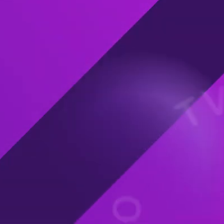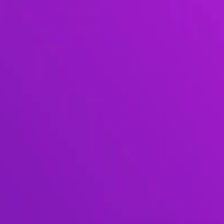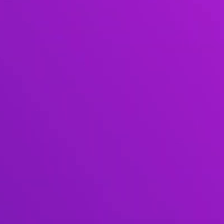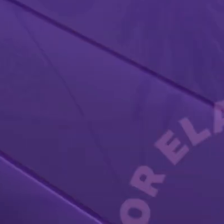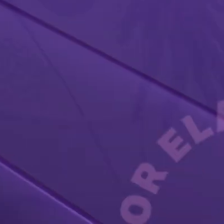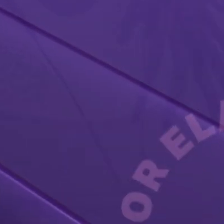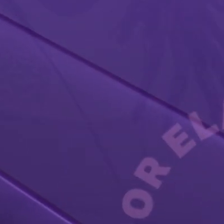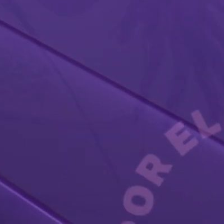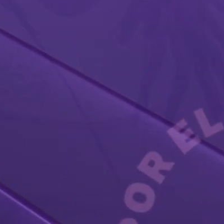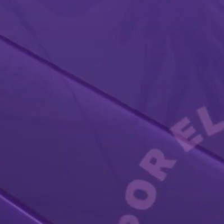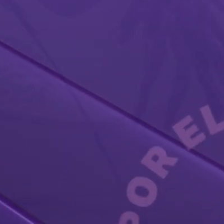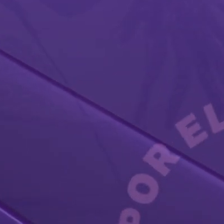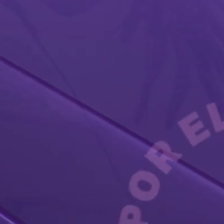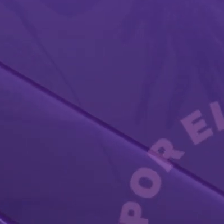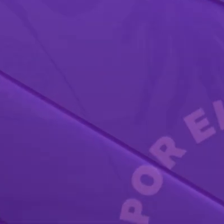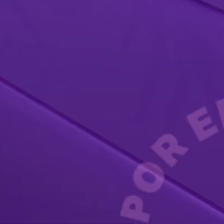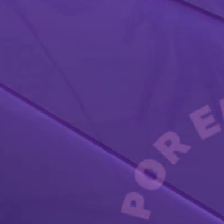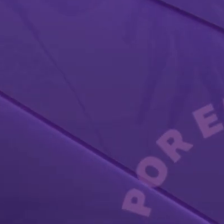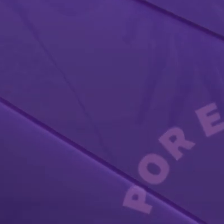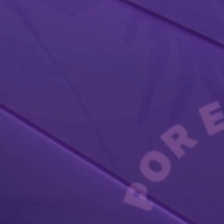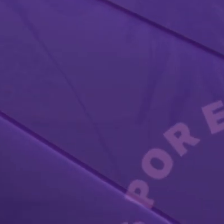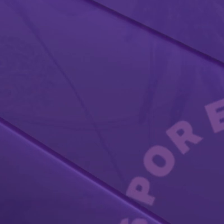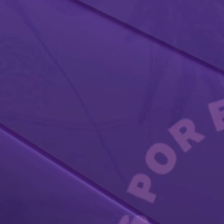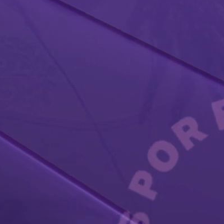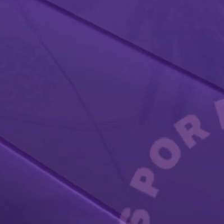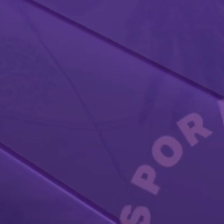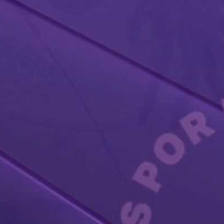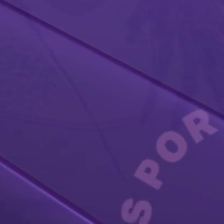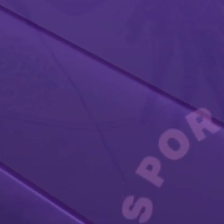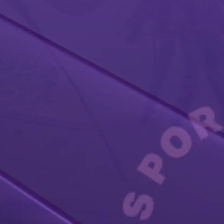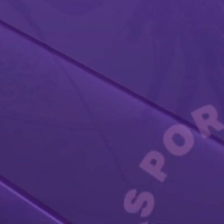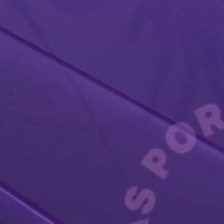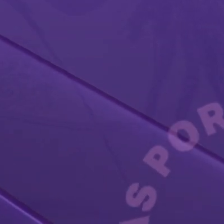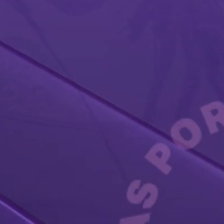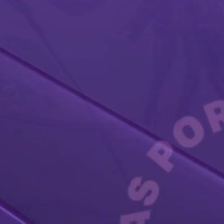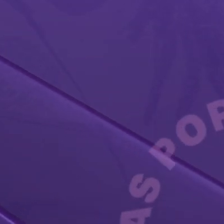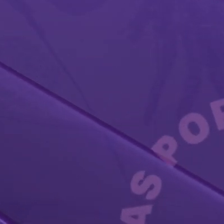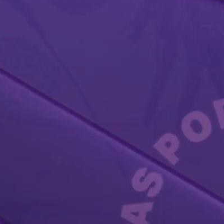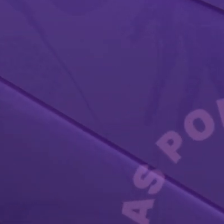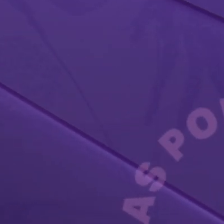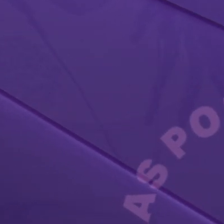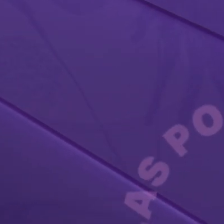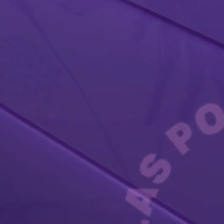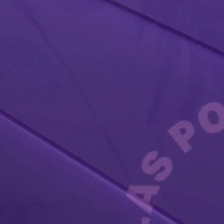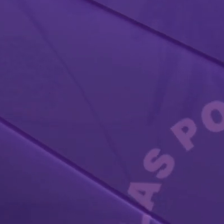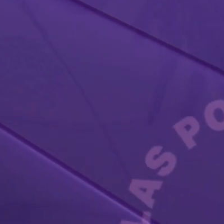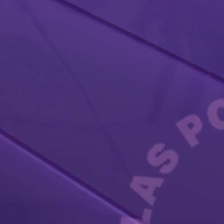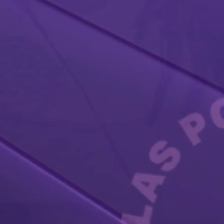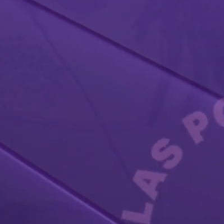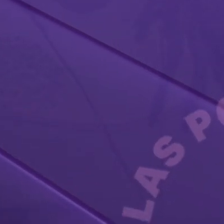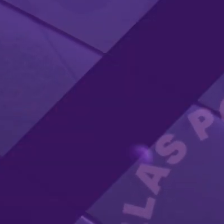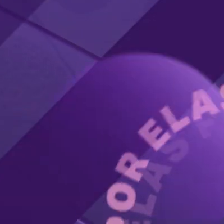Nesta semana discutimos sobre justiça e direitos humanos. Hoje preparamos um resumo com os pontos mais importantes.